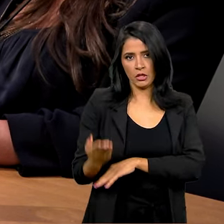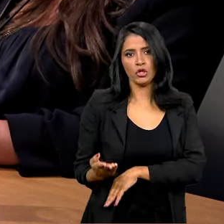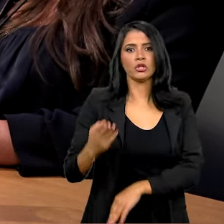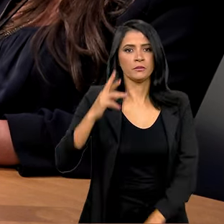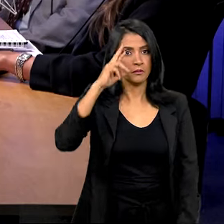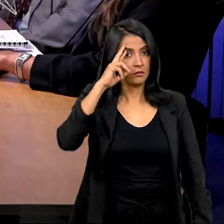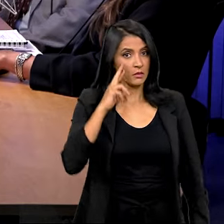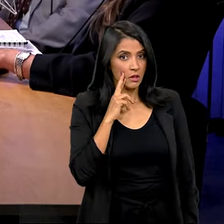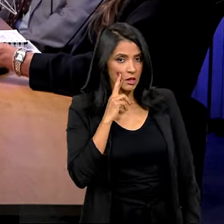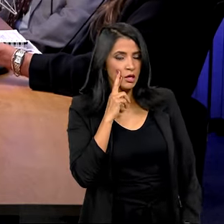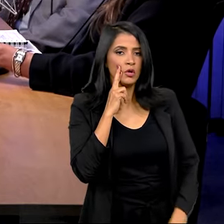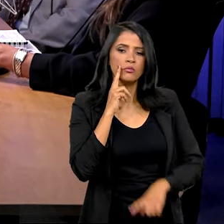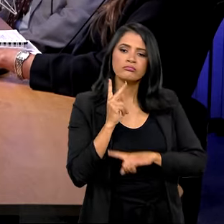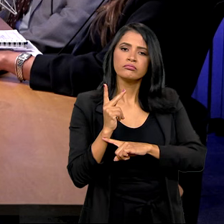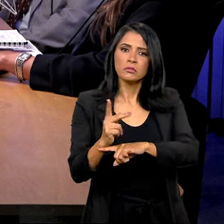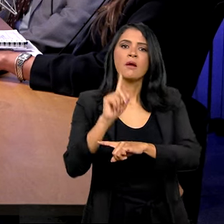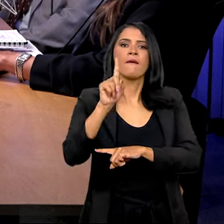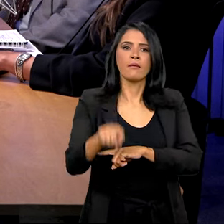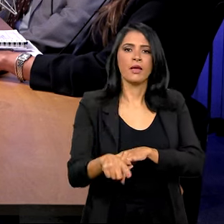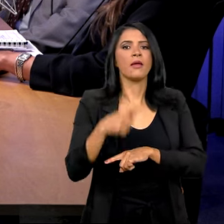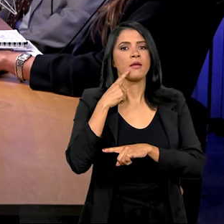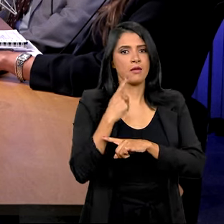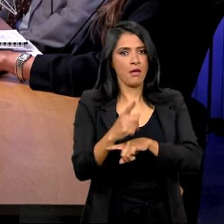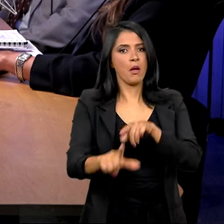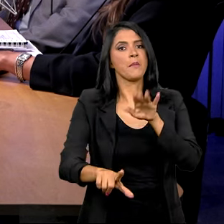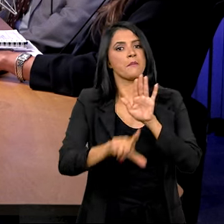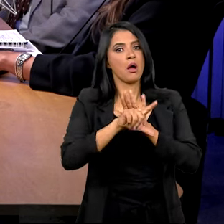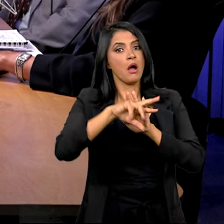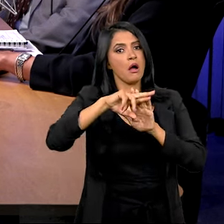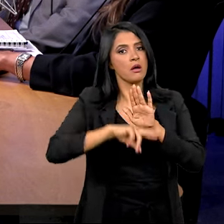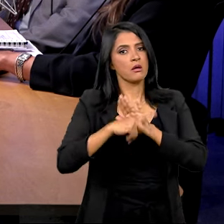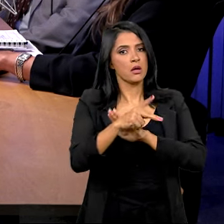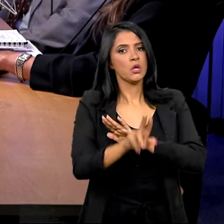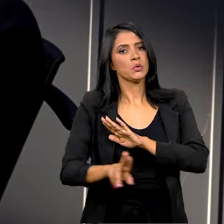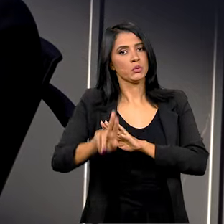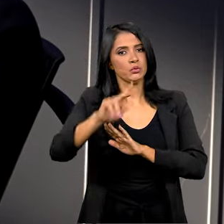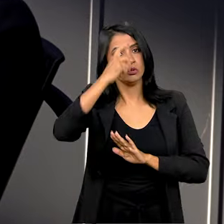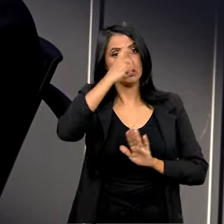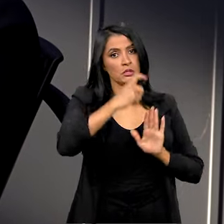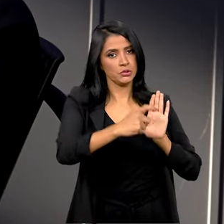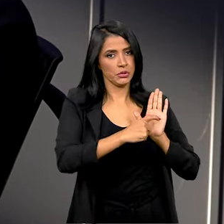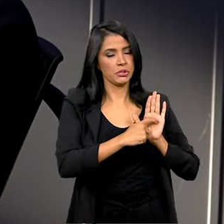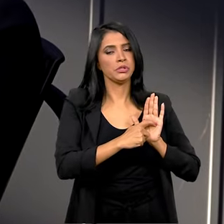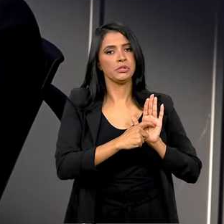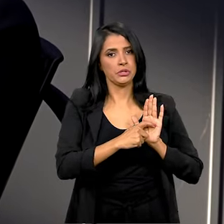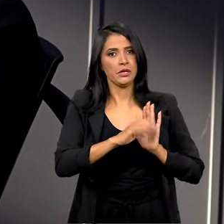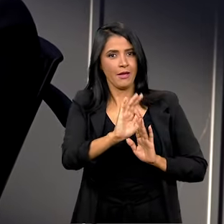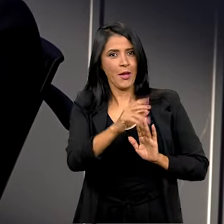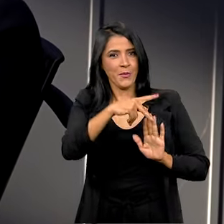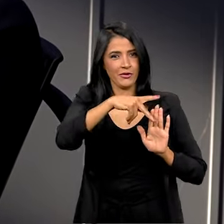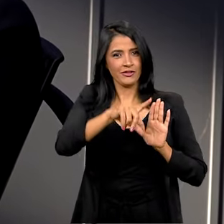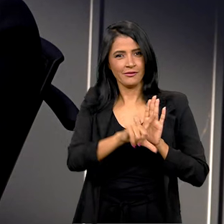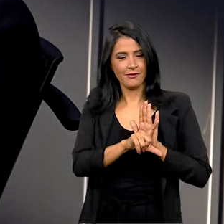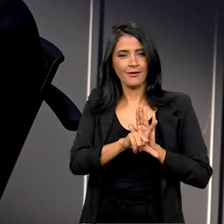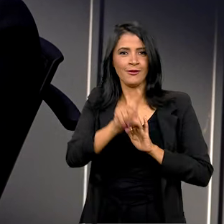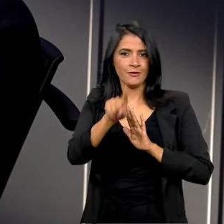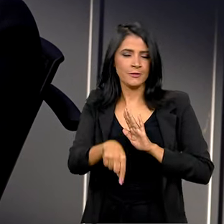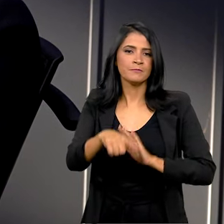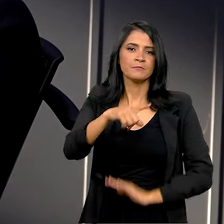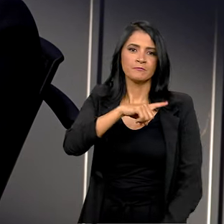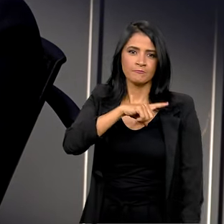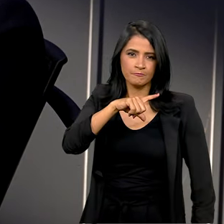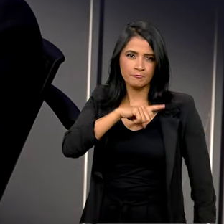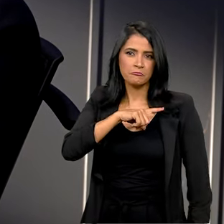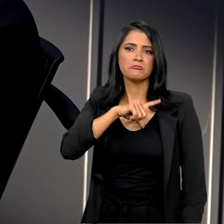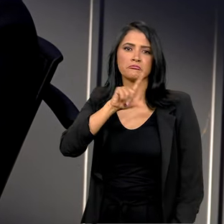Pacheco que realmente busca ser um marco regulatório Ness sist tema de Inteligência Artificial então é é um projeto de lei que